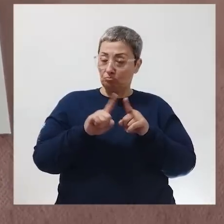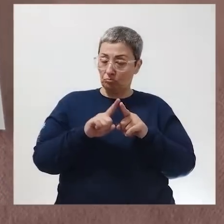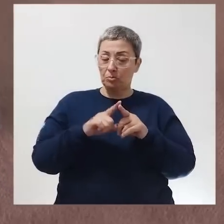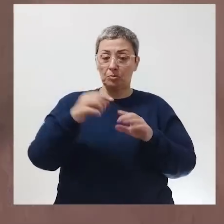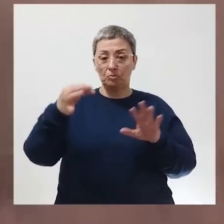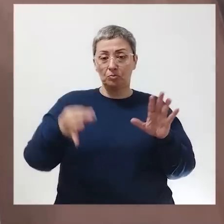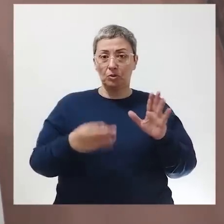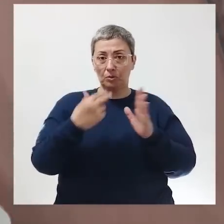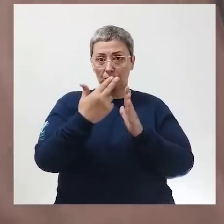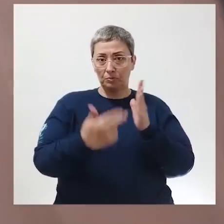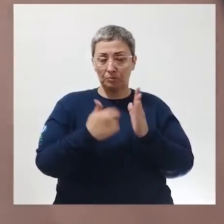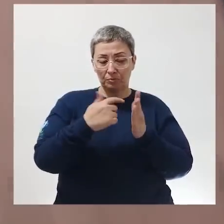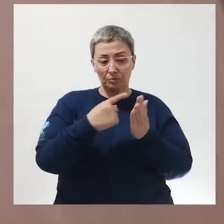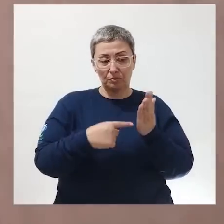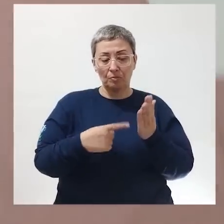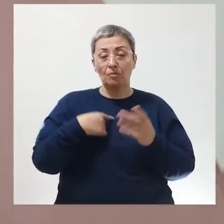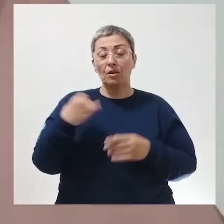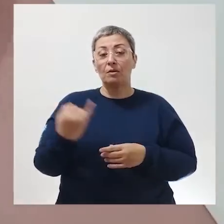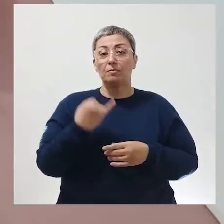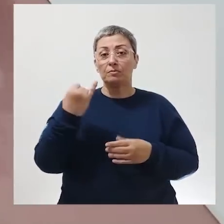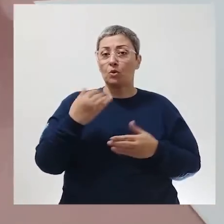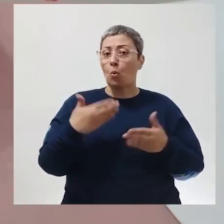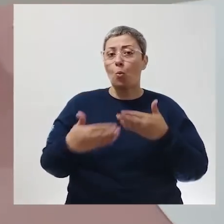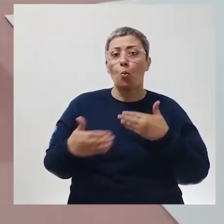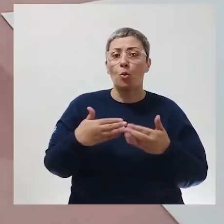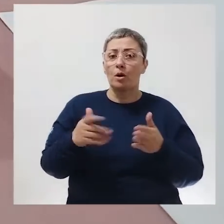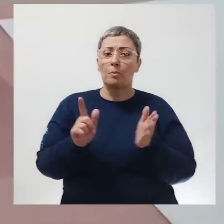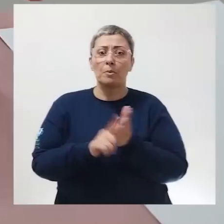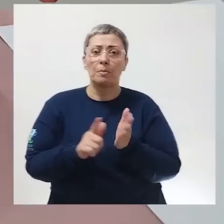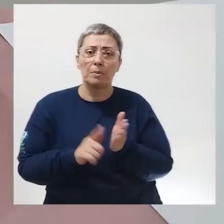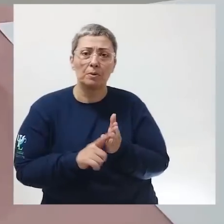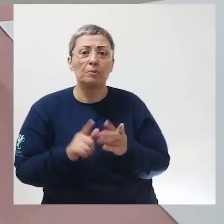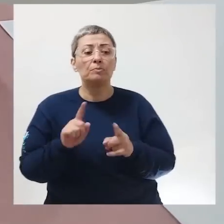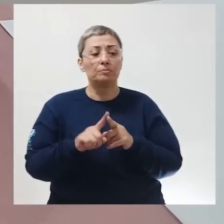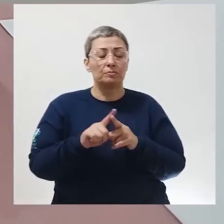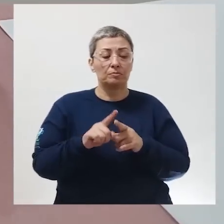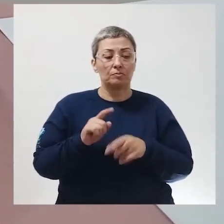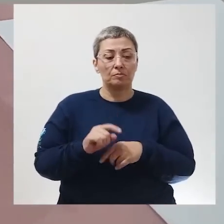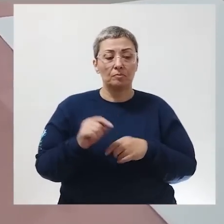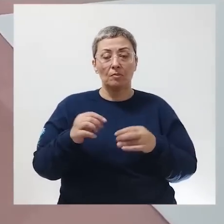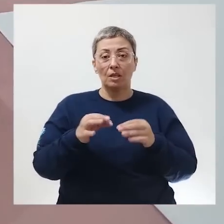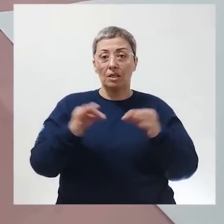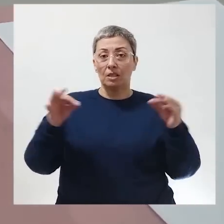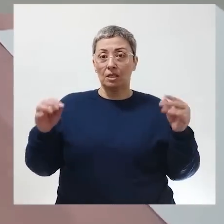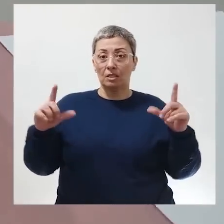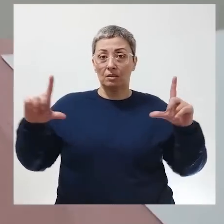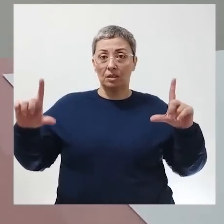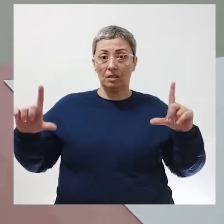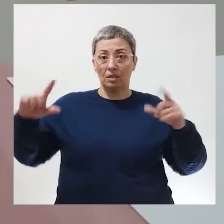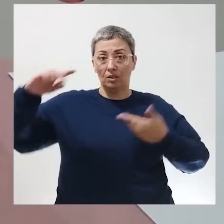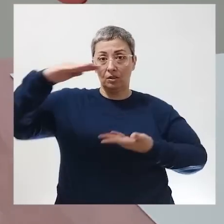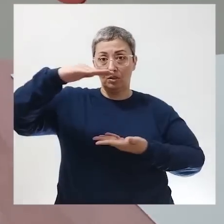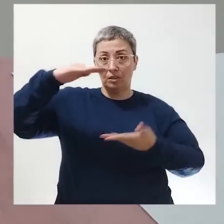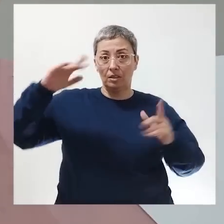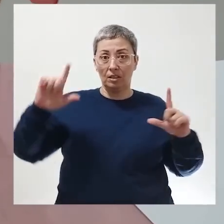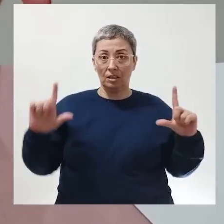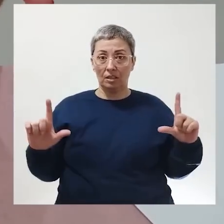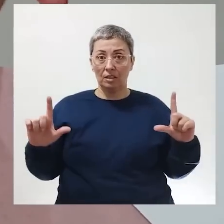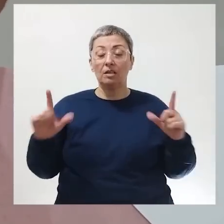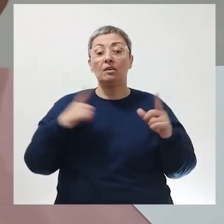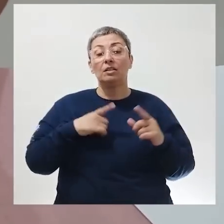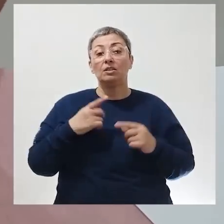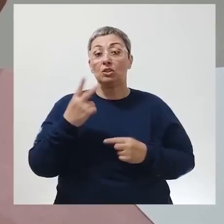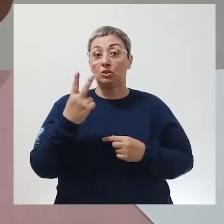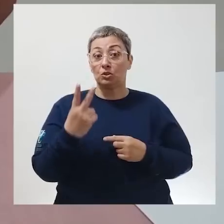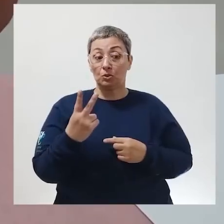de desenho. Então o que é importante? Qualquer folha, a de sulfite ou do caderno, ela tem a forma retangular.